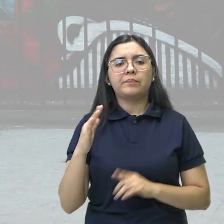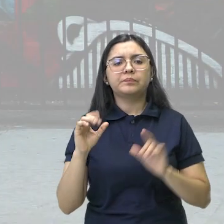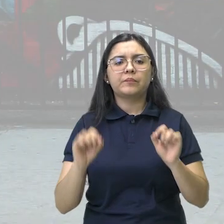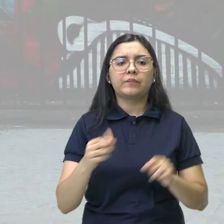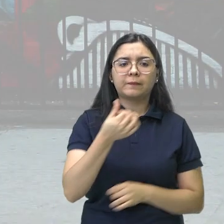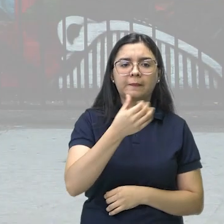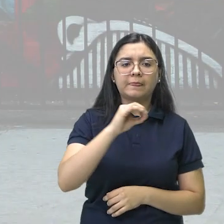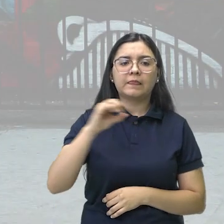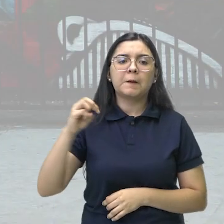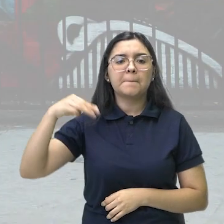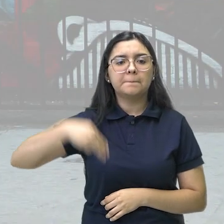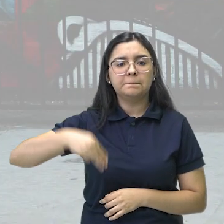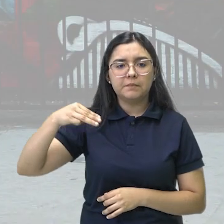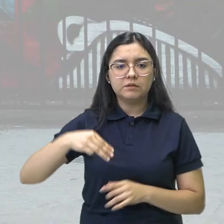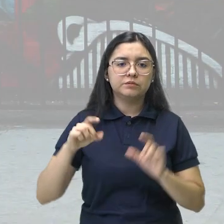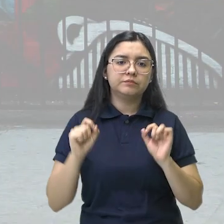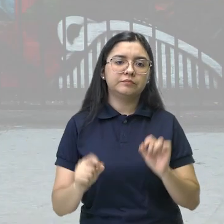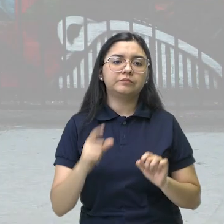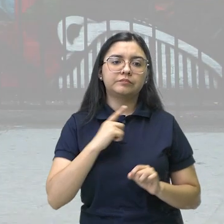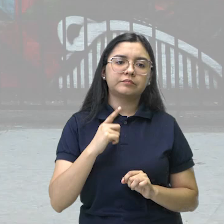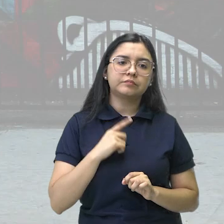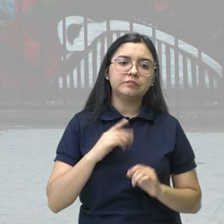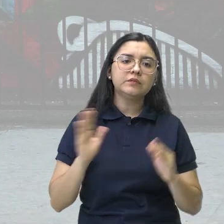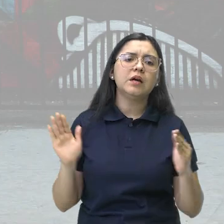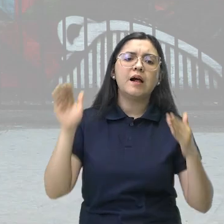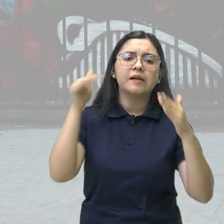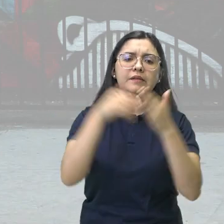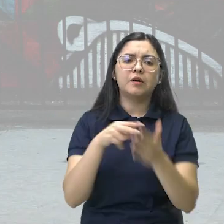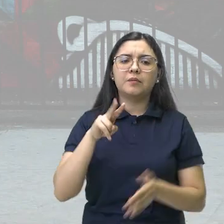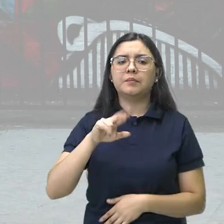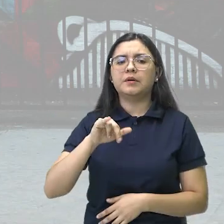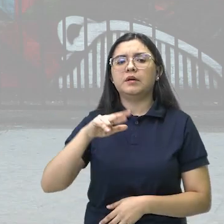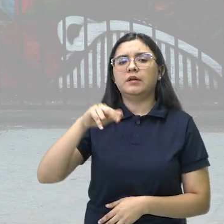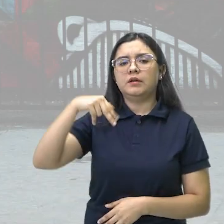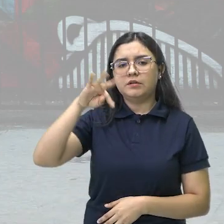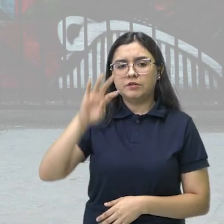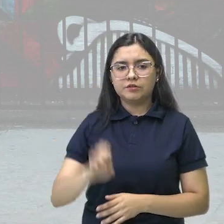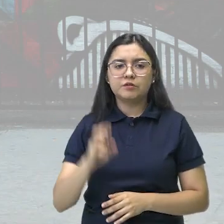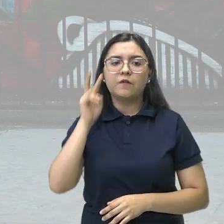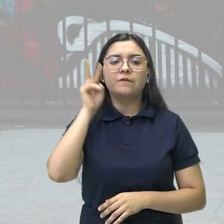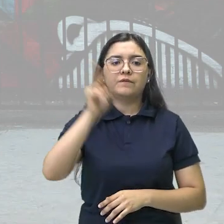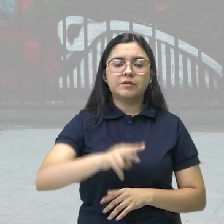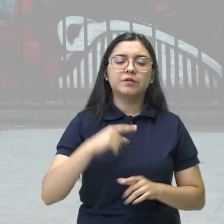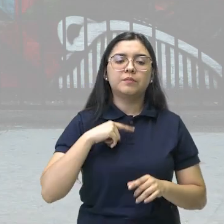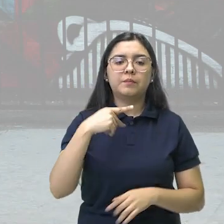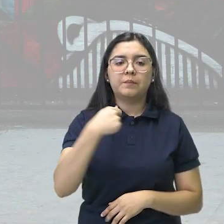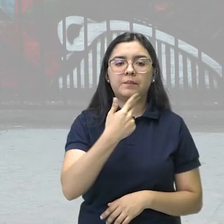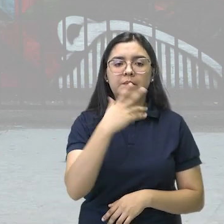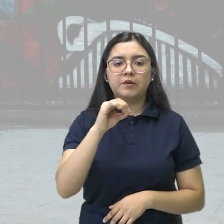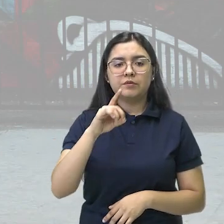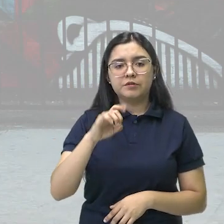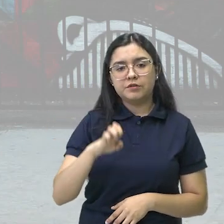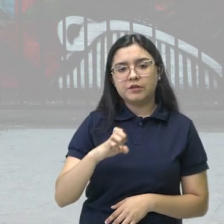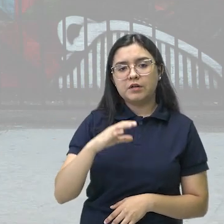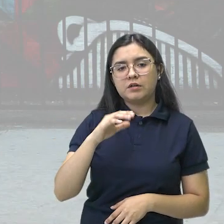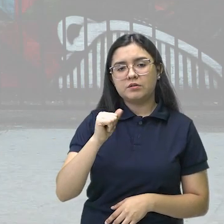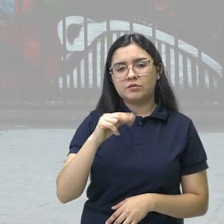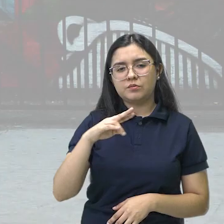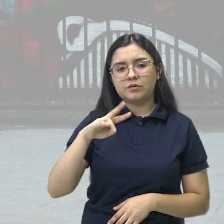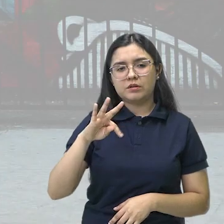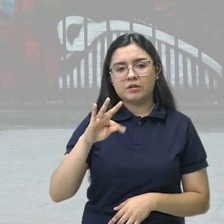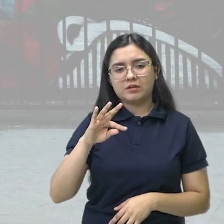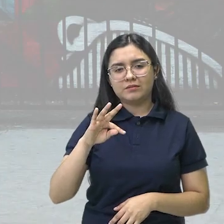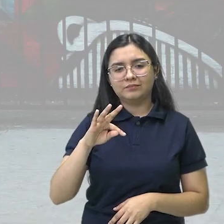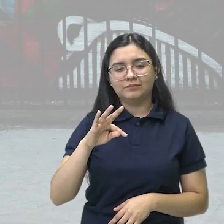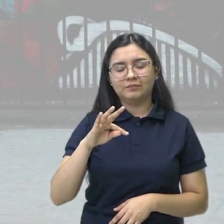de aproximadamente 600 metros, que leva até um mirante com vista para o Pão de Açúcar, o